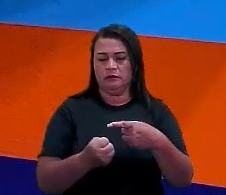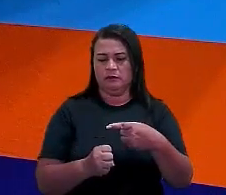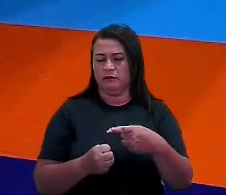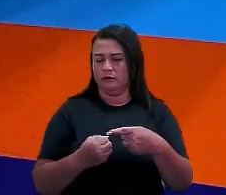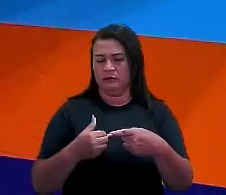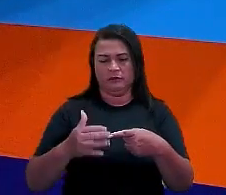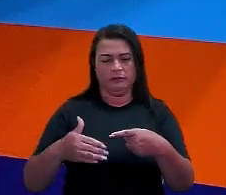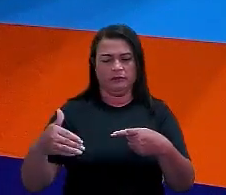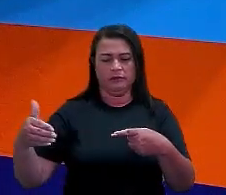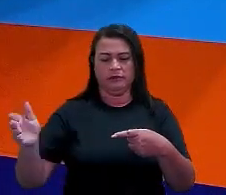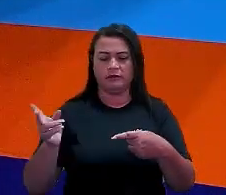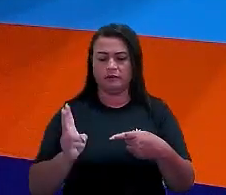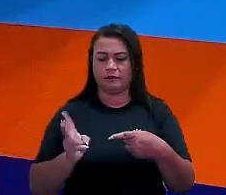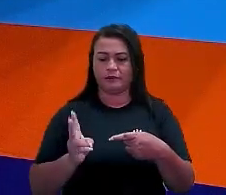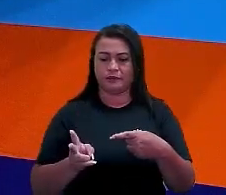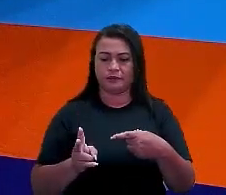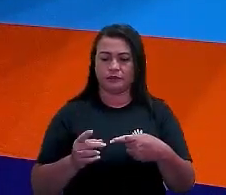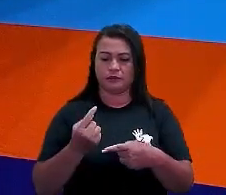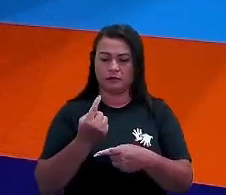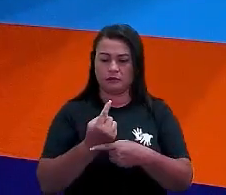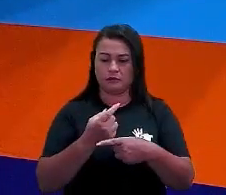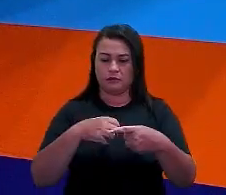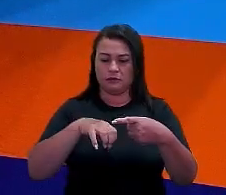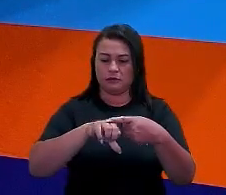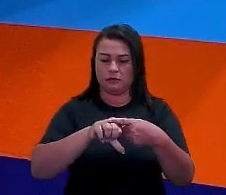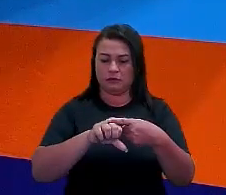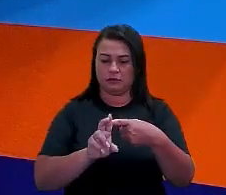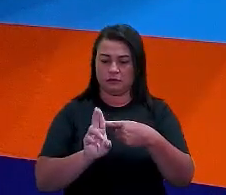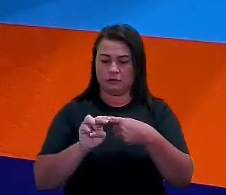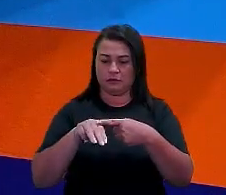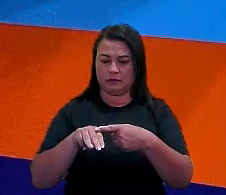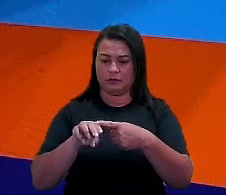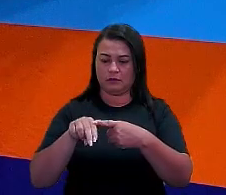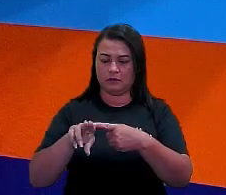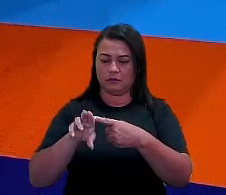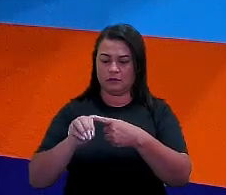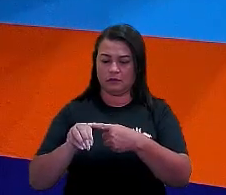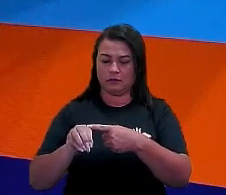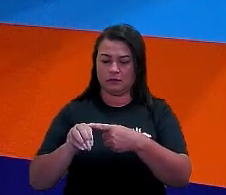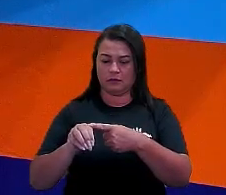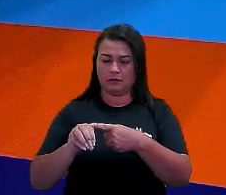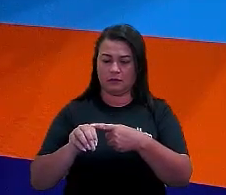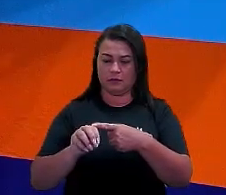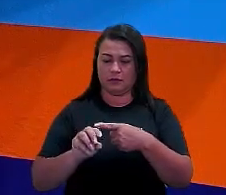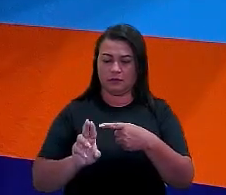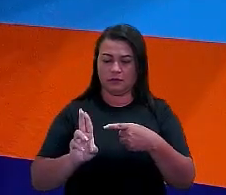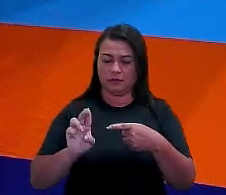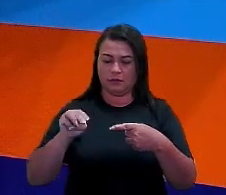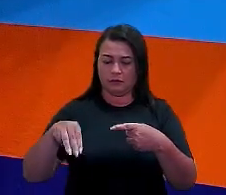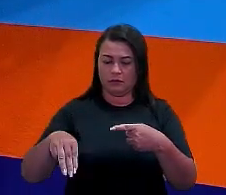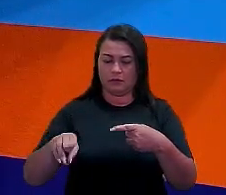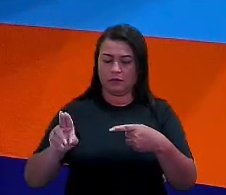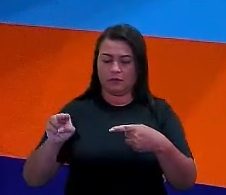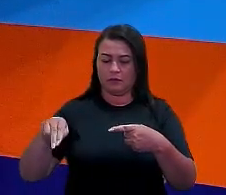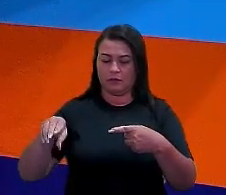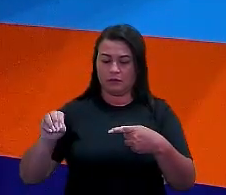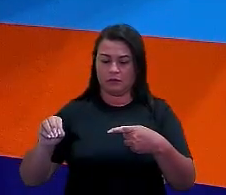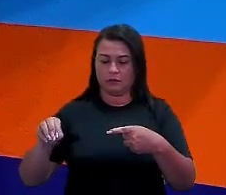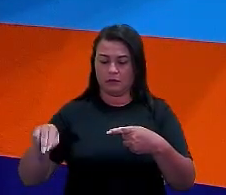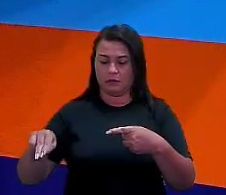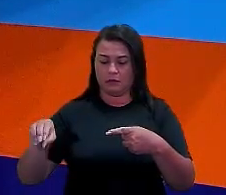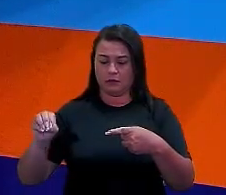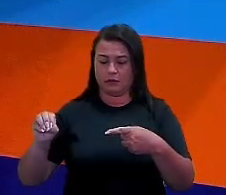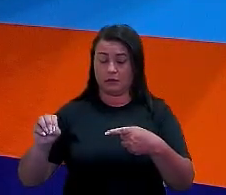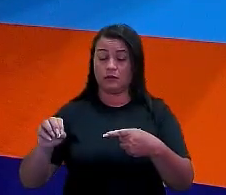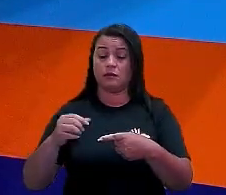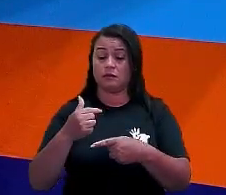5/8, tá? E aqui, 1/9, tá certo? Se fosse 2 em cima no lugar do